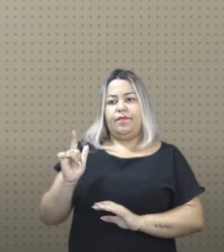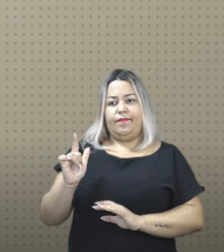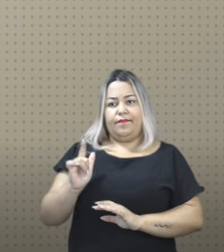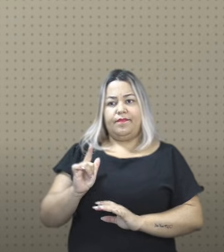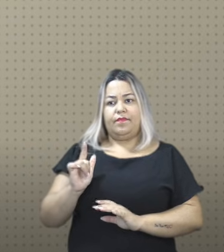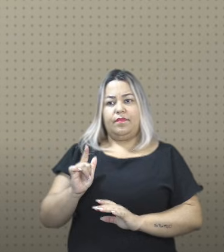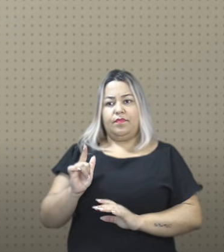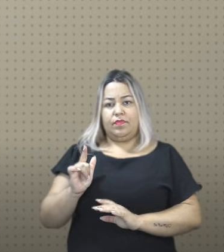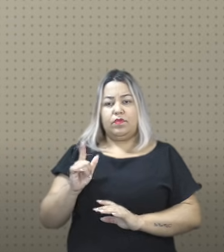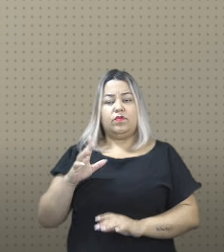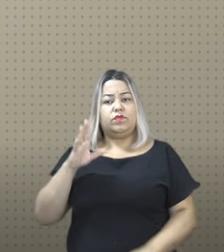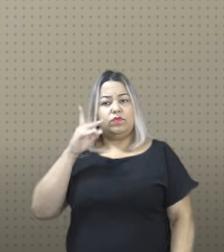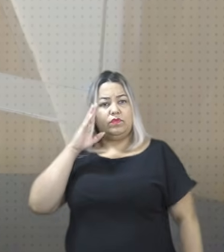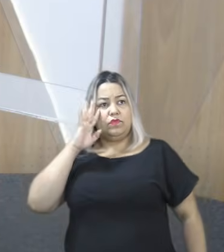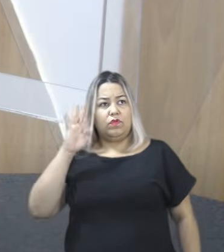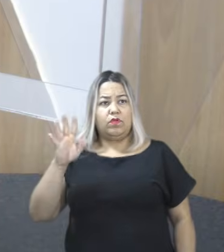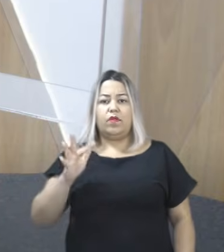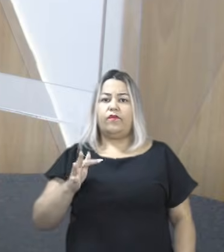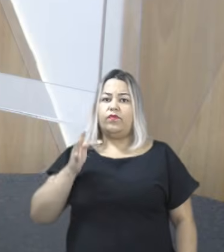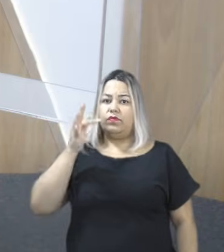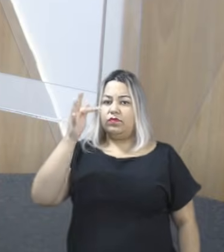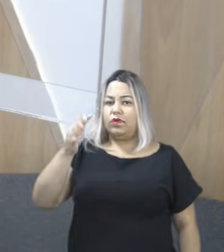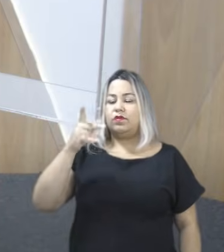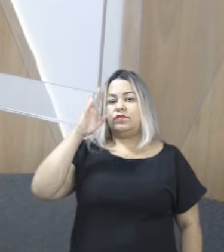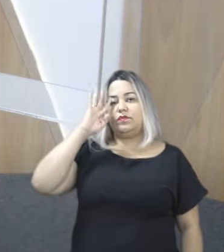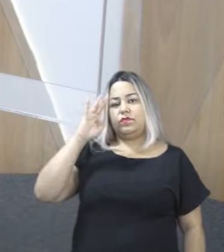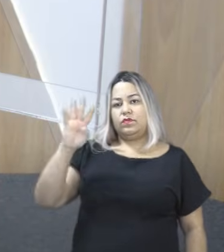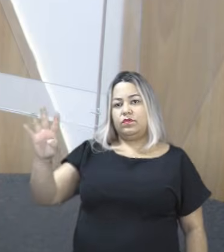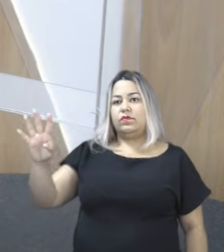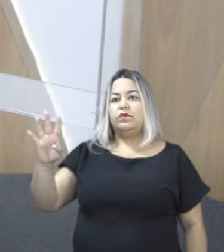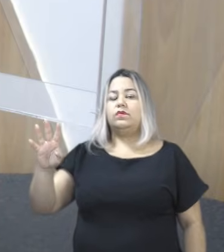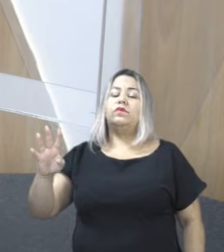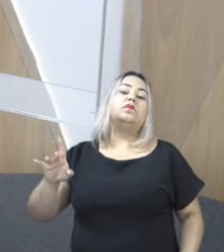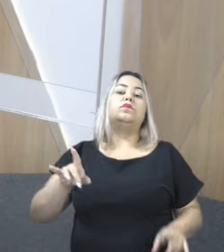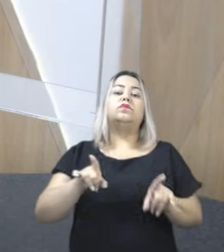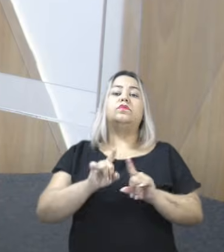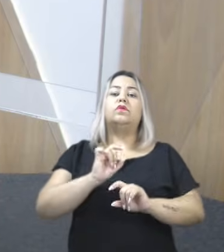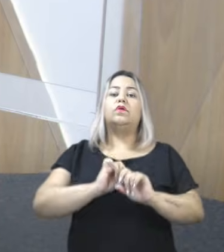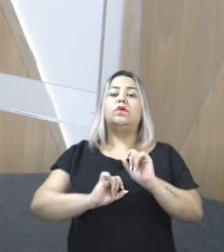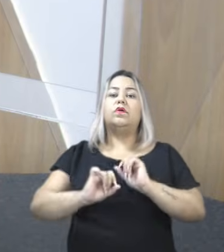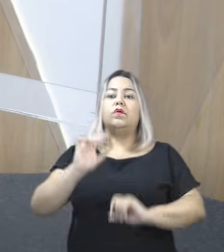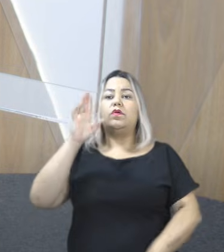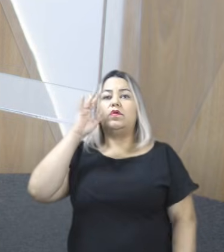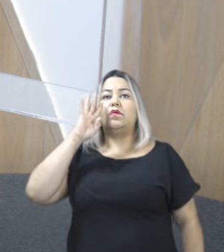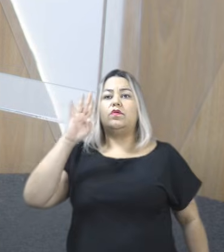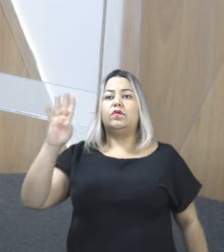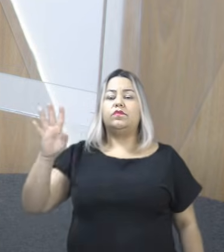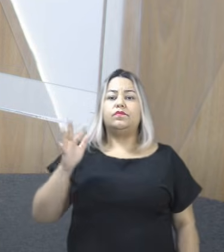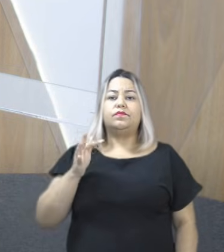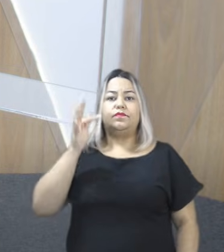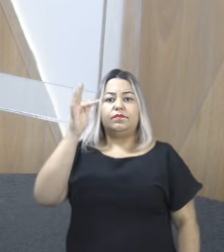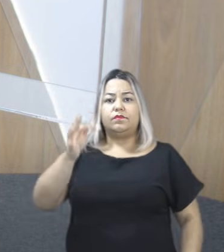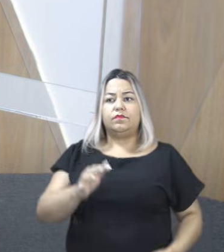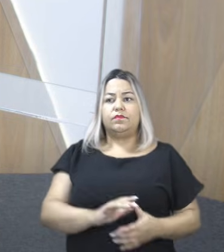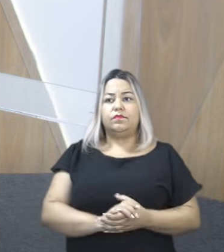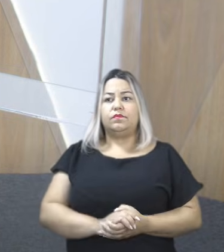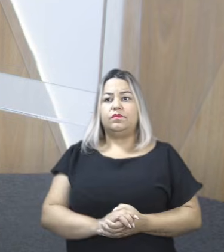poder sonhar com o futuro, sonhar com perspectiva, sonhar com prosperidade.